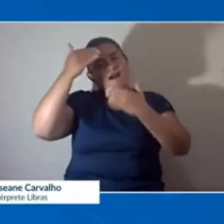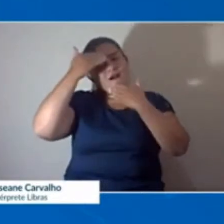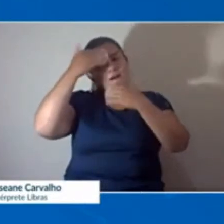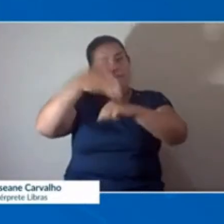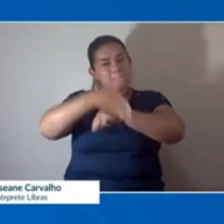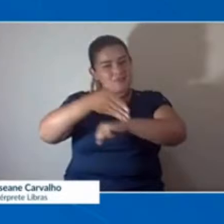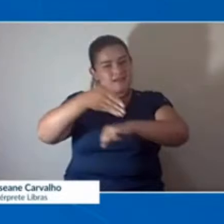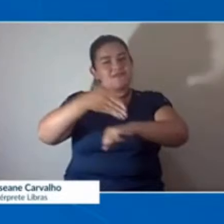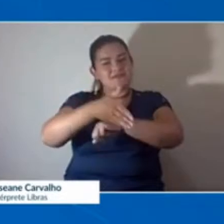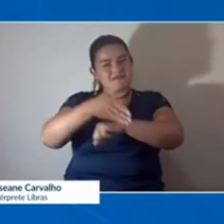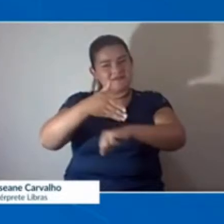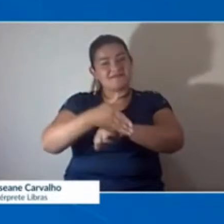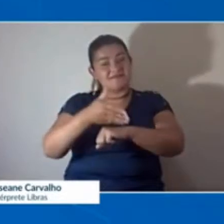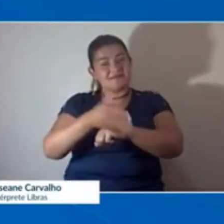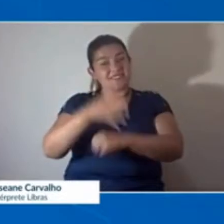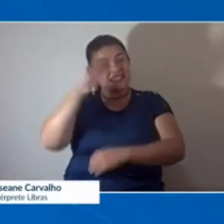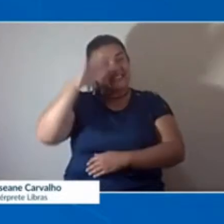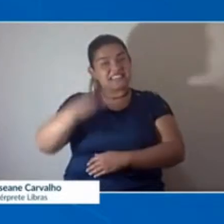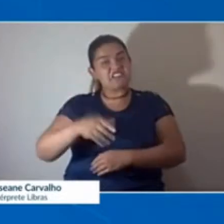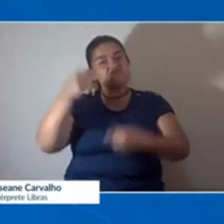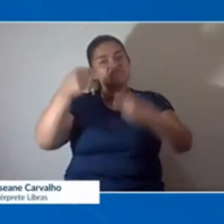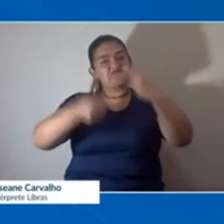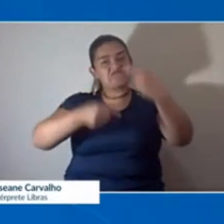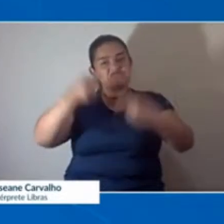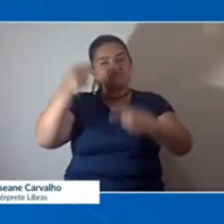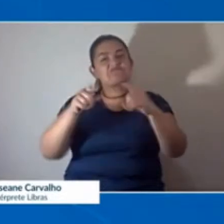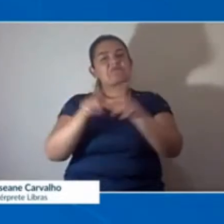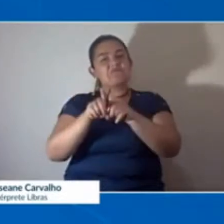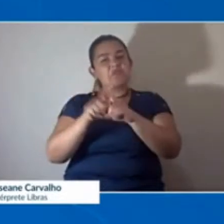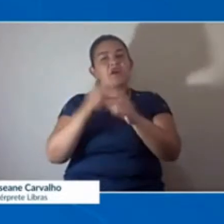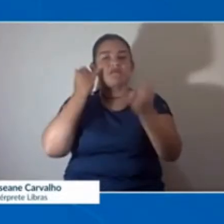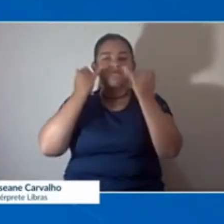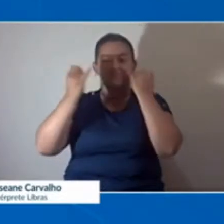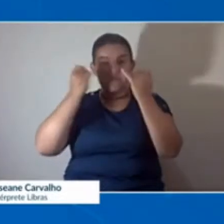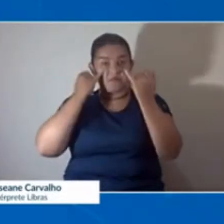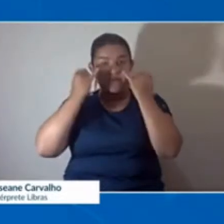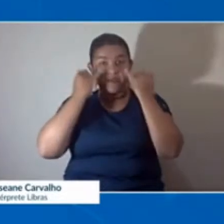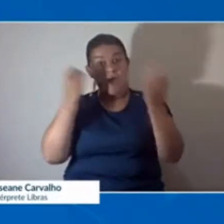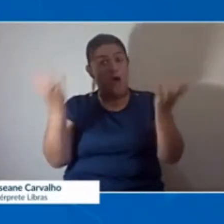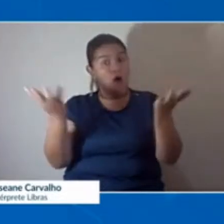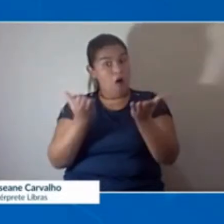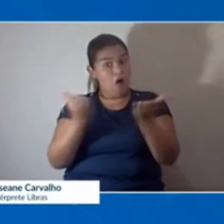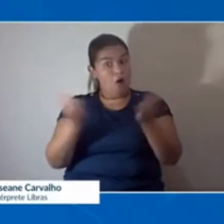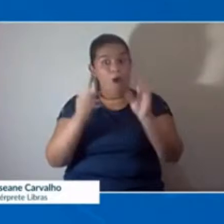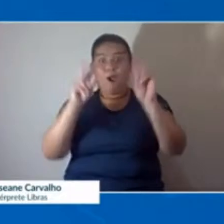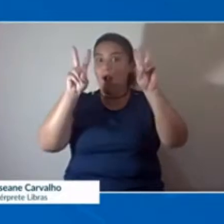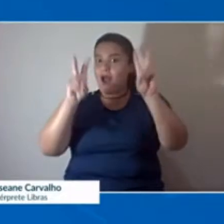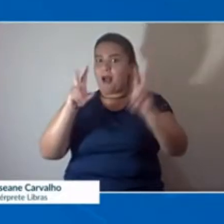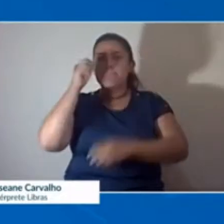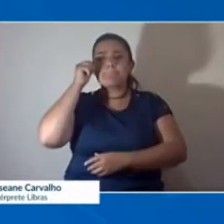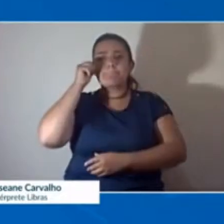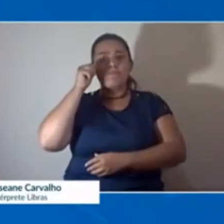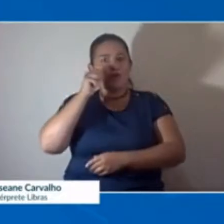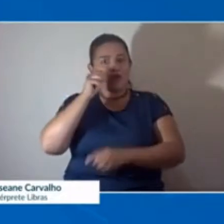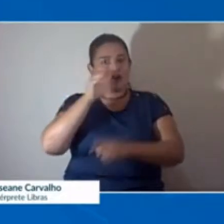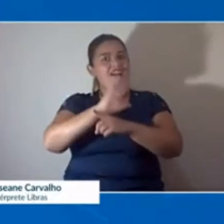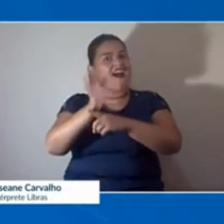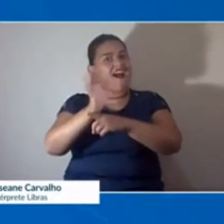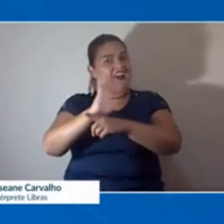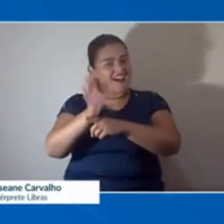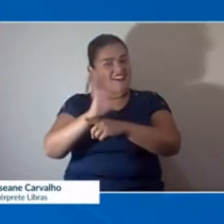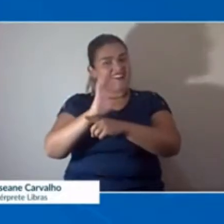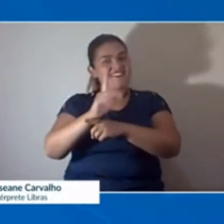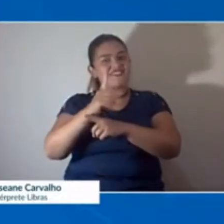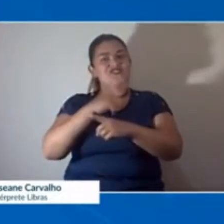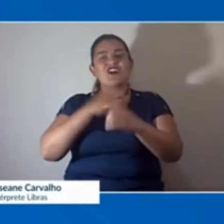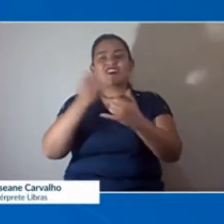em mais uma tarde de debate e informação. Hoje vamos falar sobre as mulheres no cinema e os nossos canais de interação